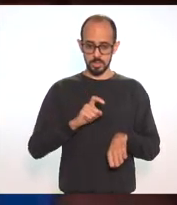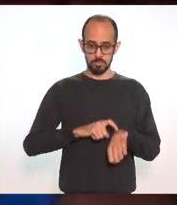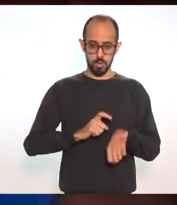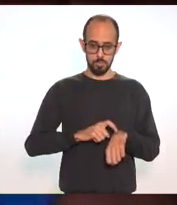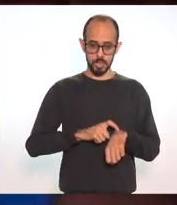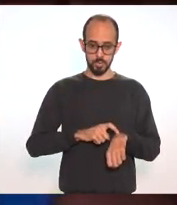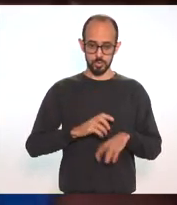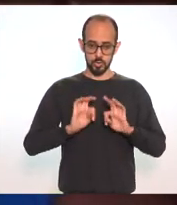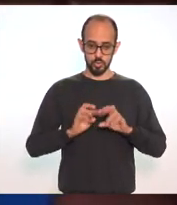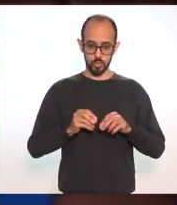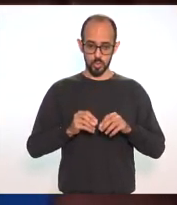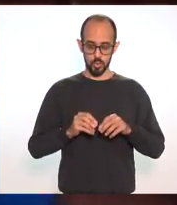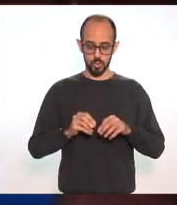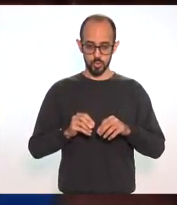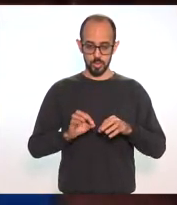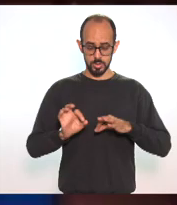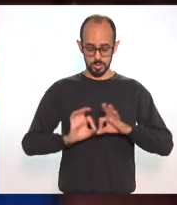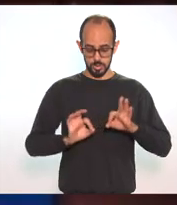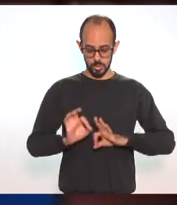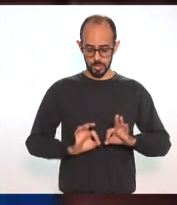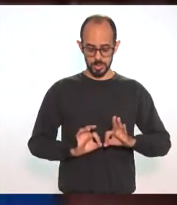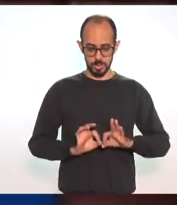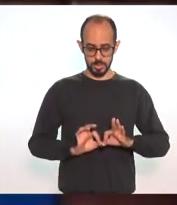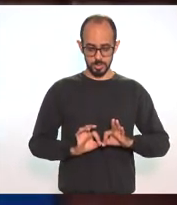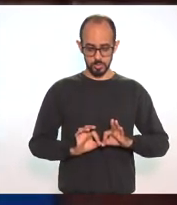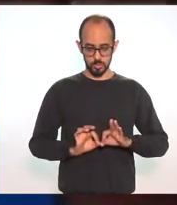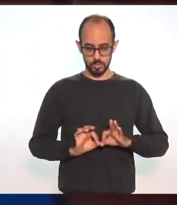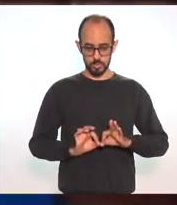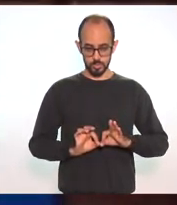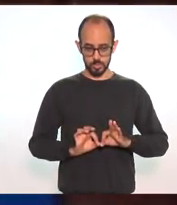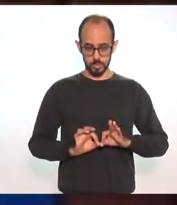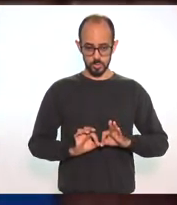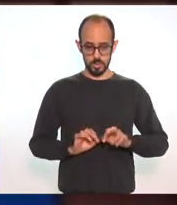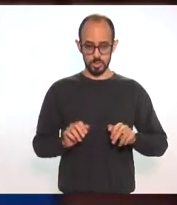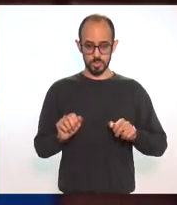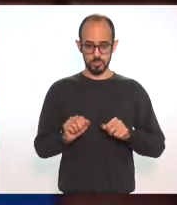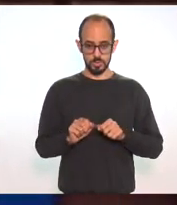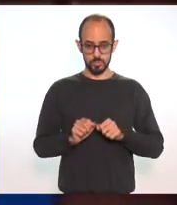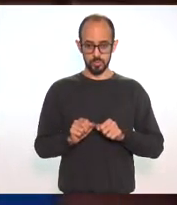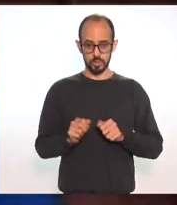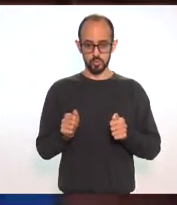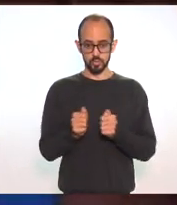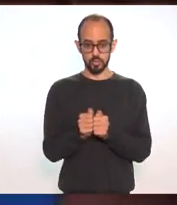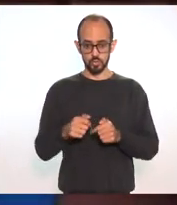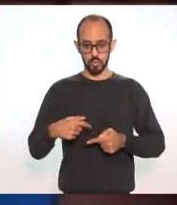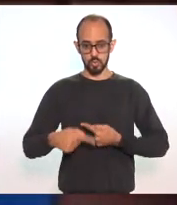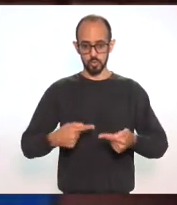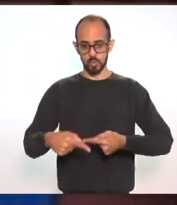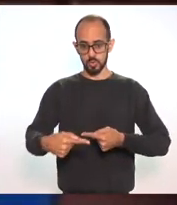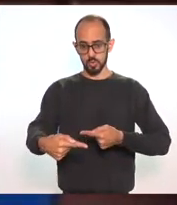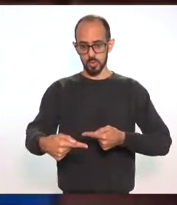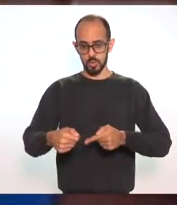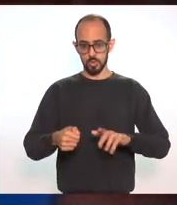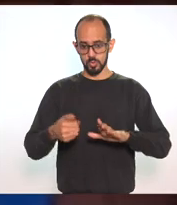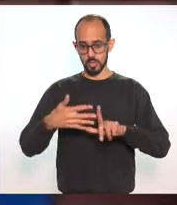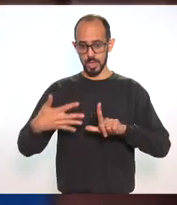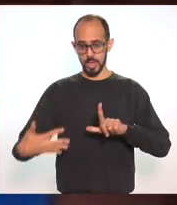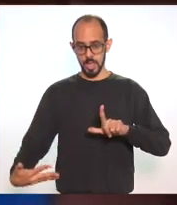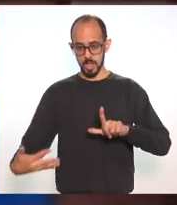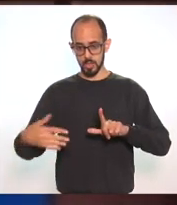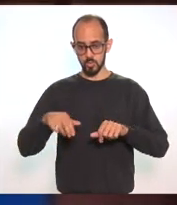desse projeto estava sendo feita com os herdeiros de Joãozinho da Gomeia e com o próprio INEPAC